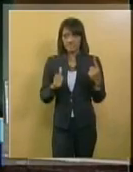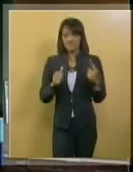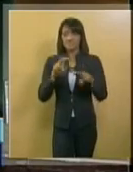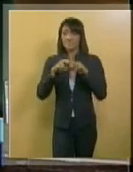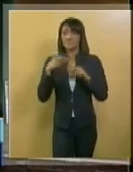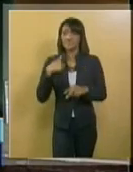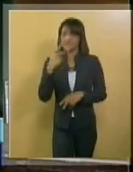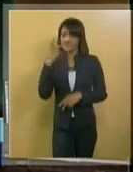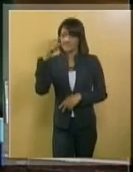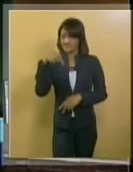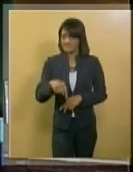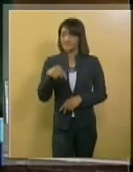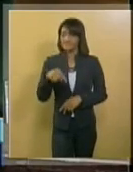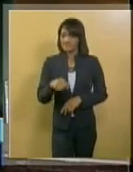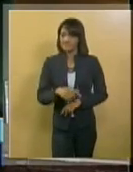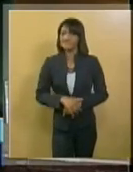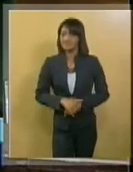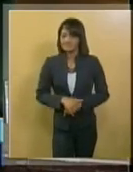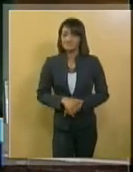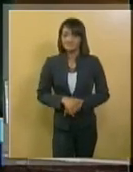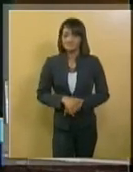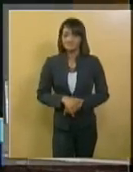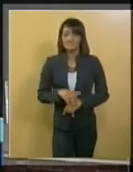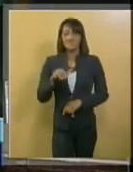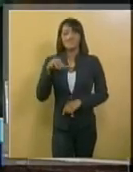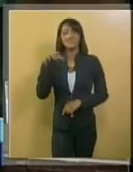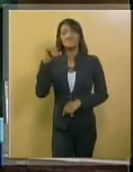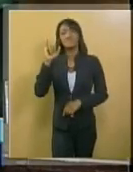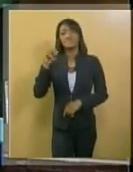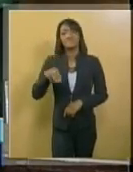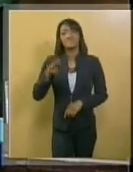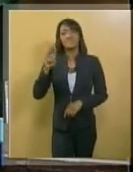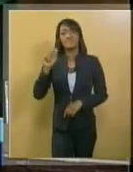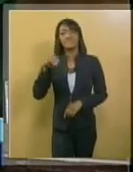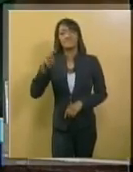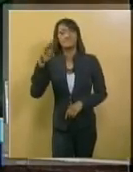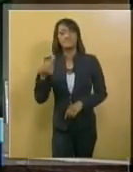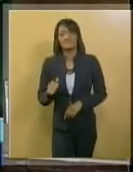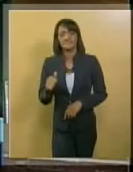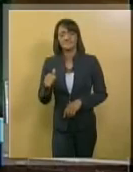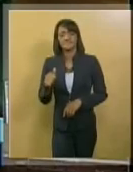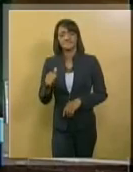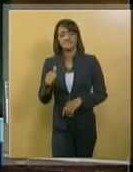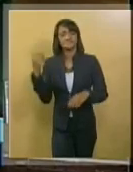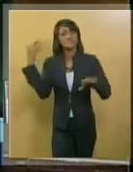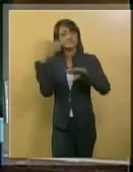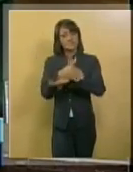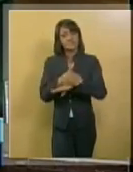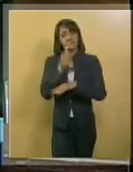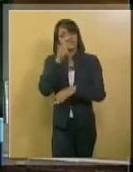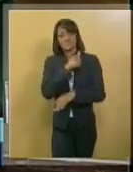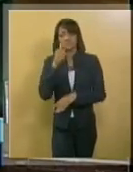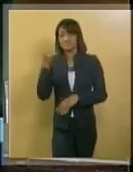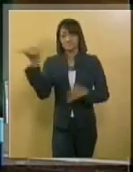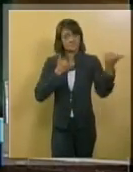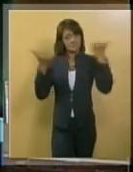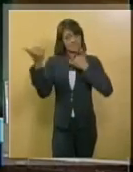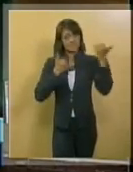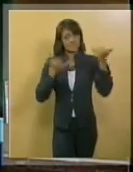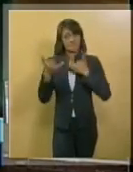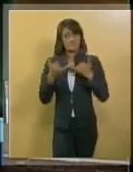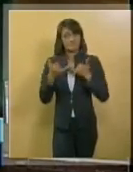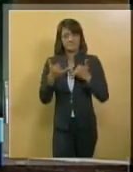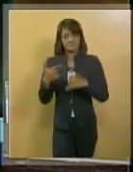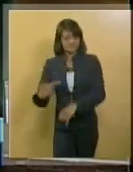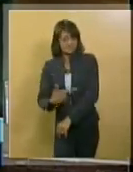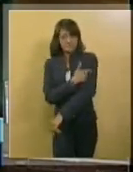aqui. Eu levei o Ibama para fazer vistoria. A primeira coisa que entramos na sala de sacrifício, que eu tinha a notícia de que dava agrotox e